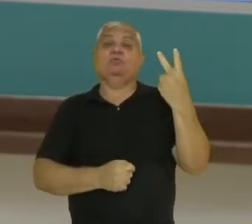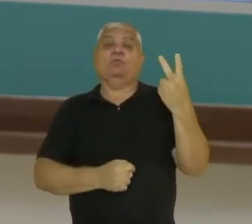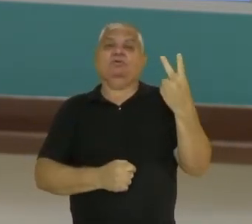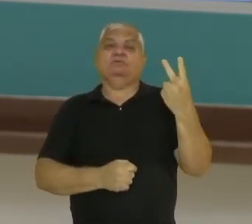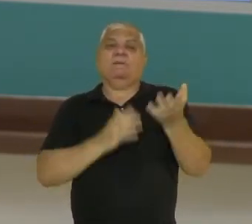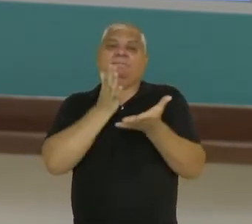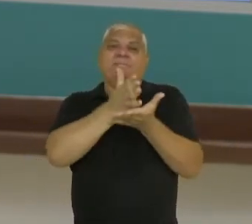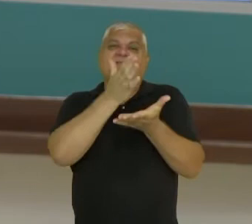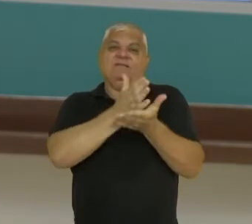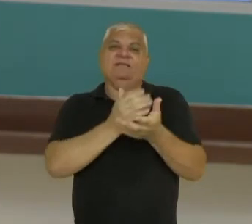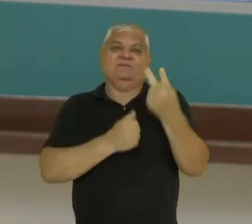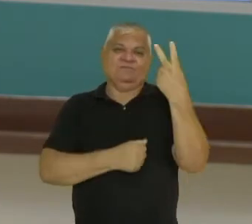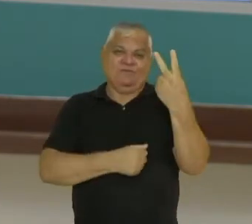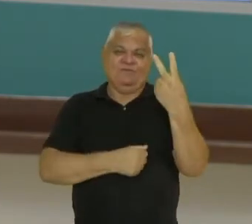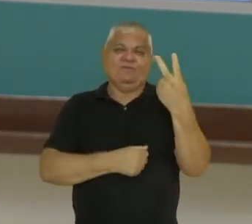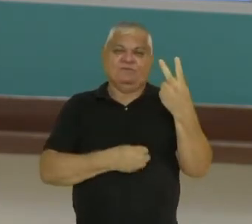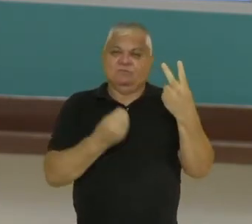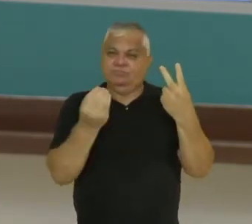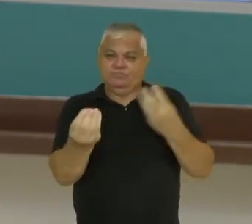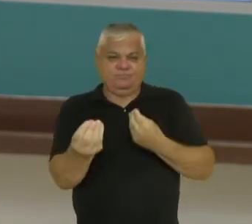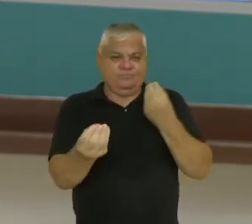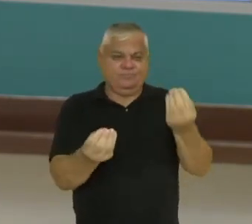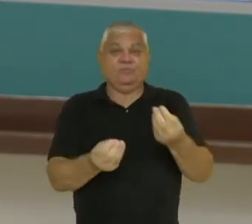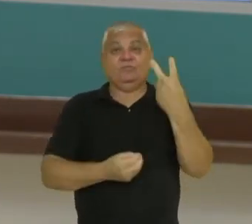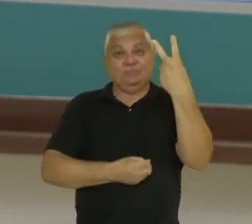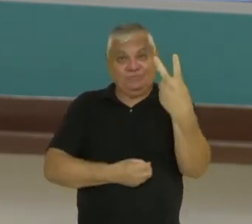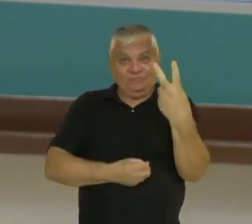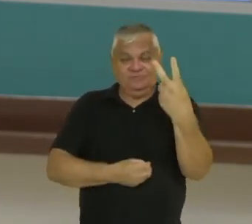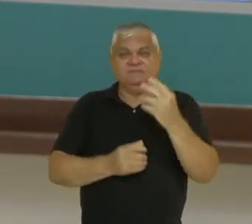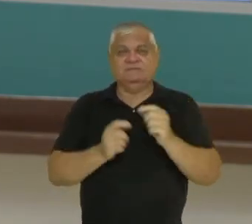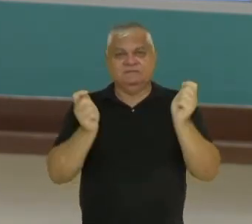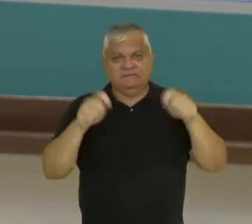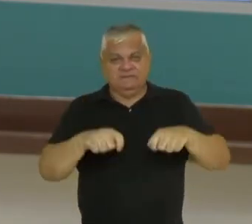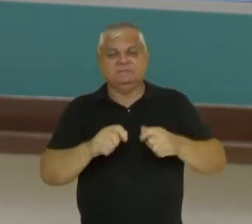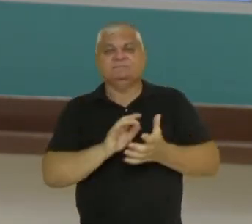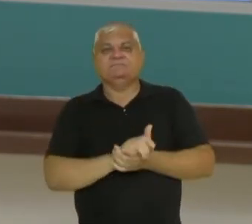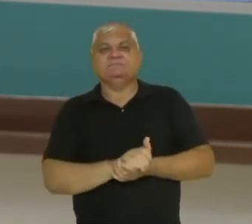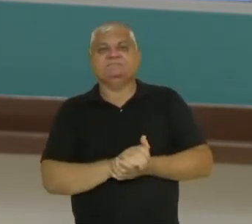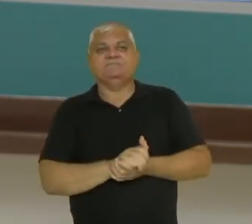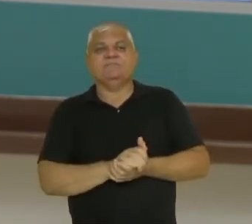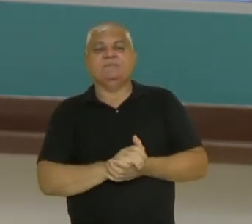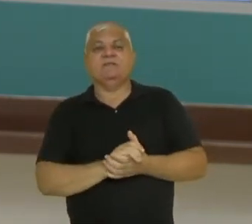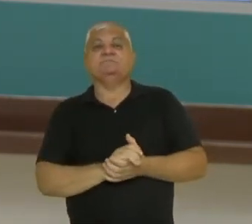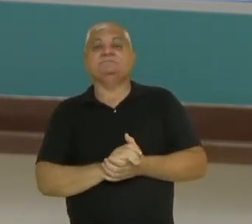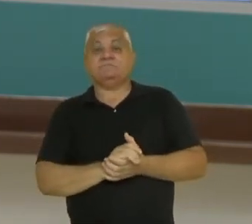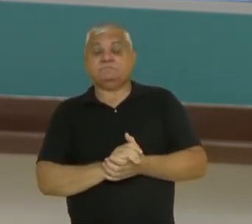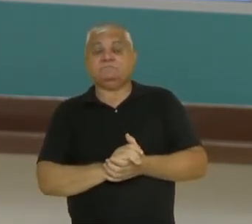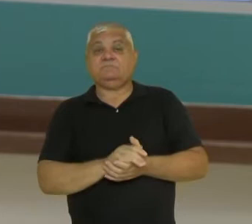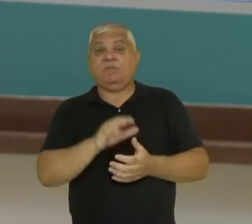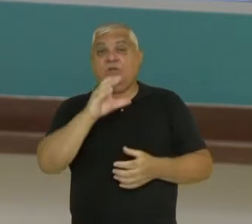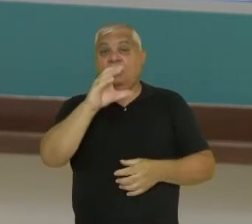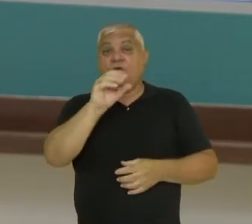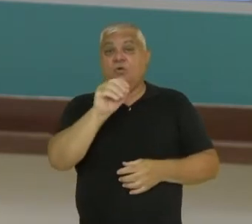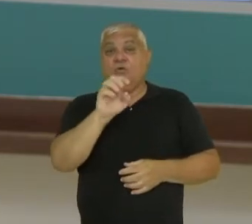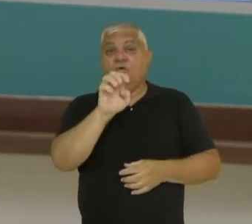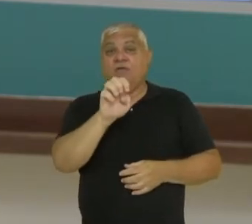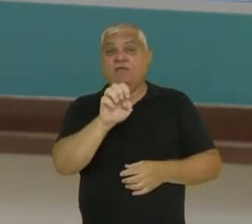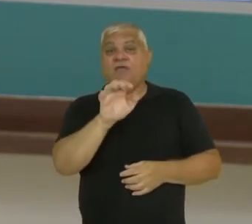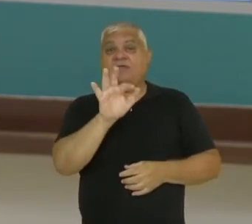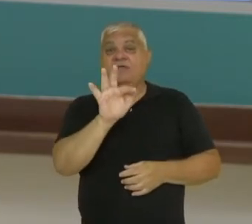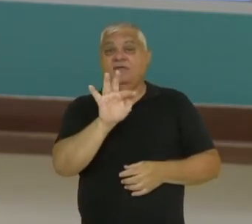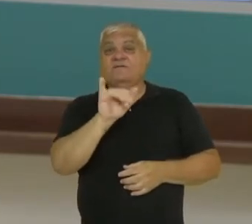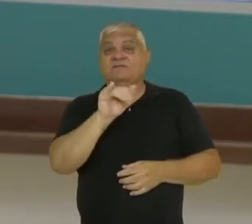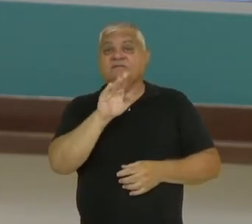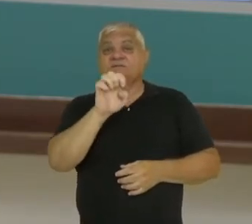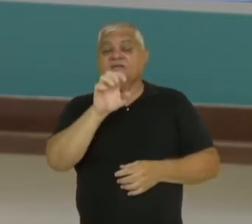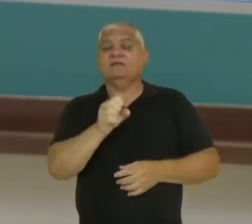duas partes aqui, né? Ele participou com dois mols, ele participou com dois átomos. Então, o coeficiente vai mostrar quanto que foi